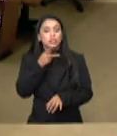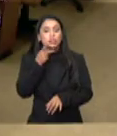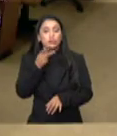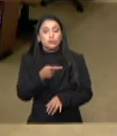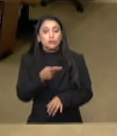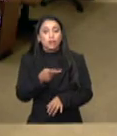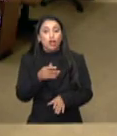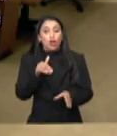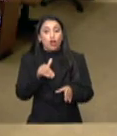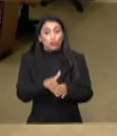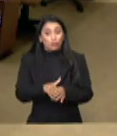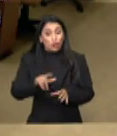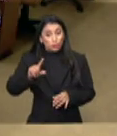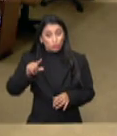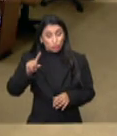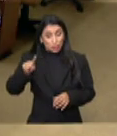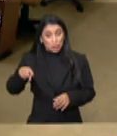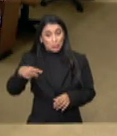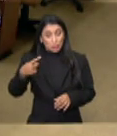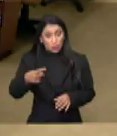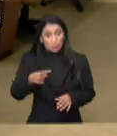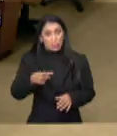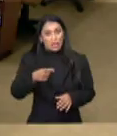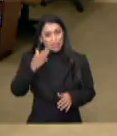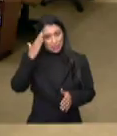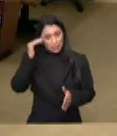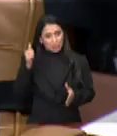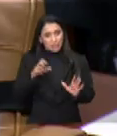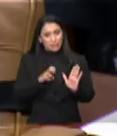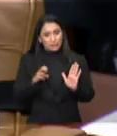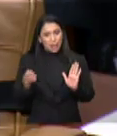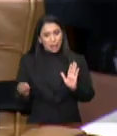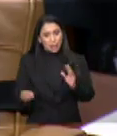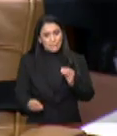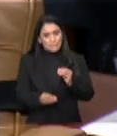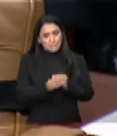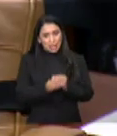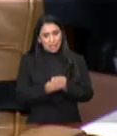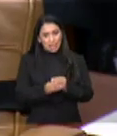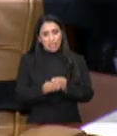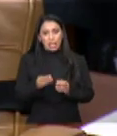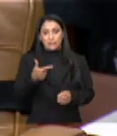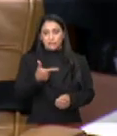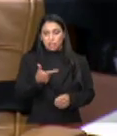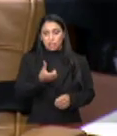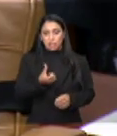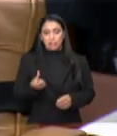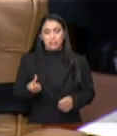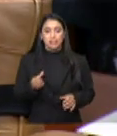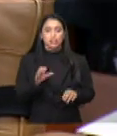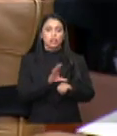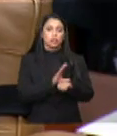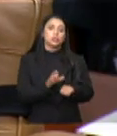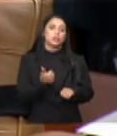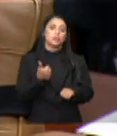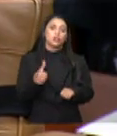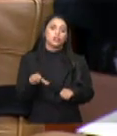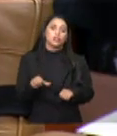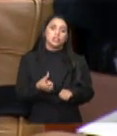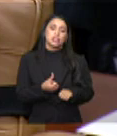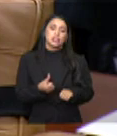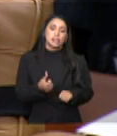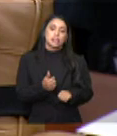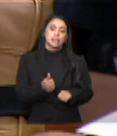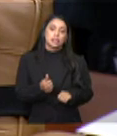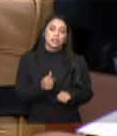foi dado em razão da emenda 26 à Constituição de 67,